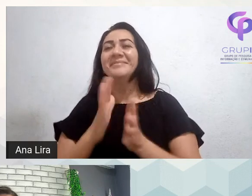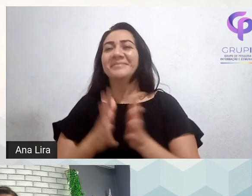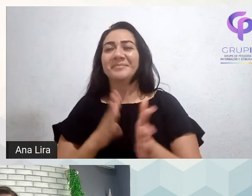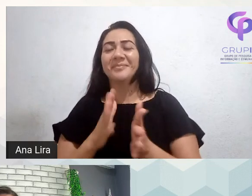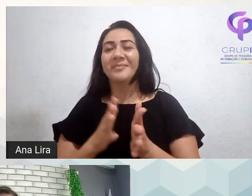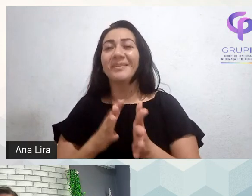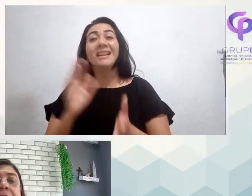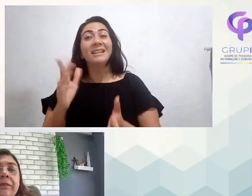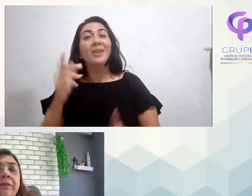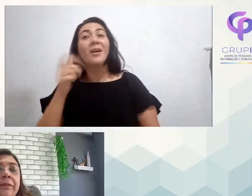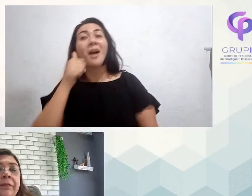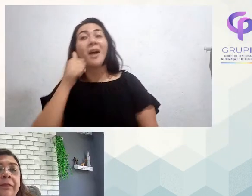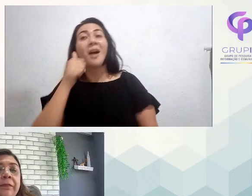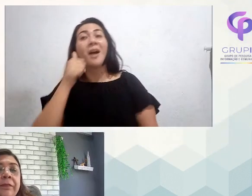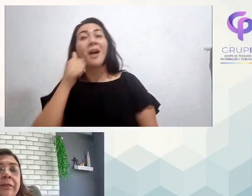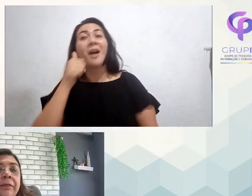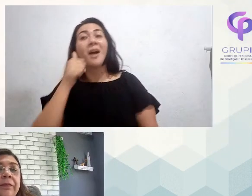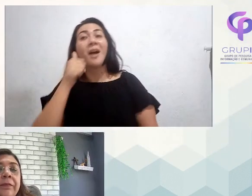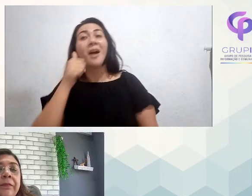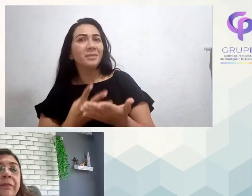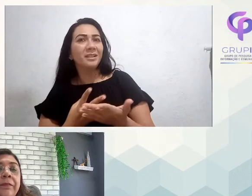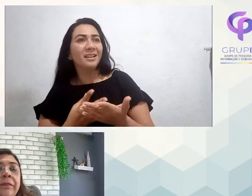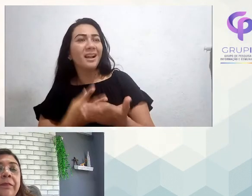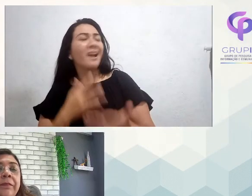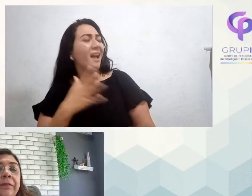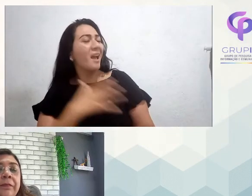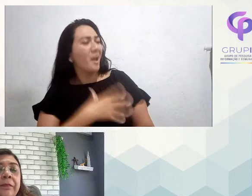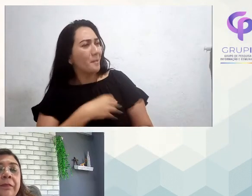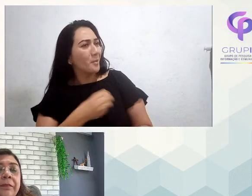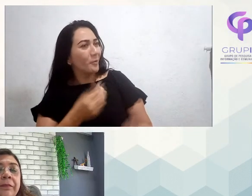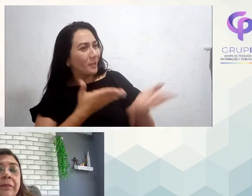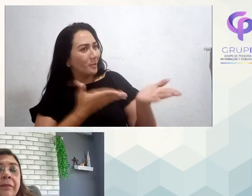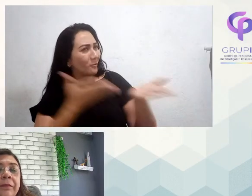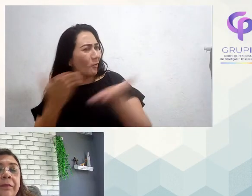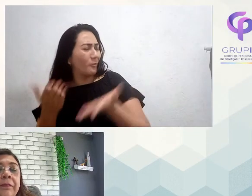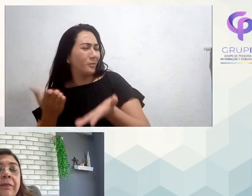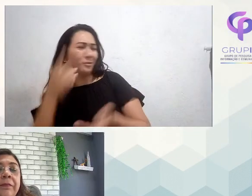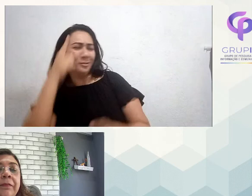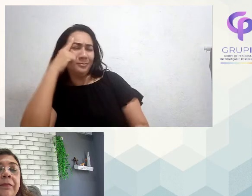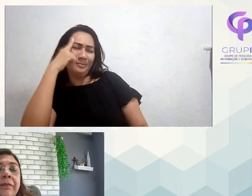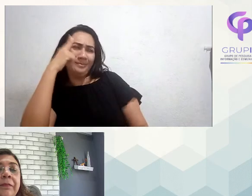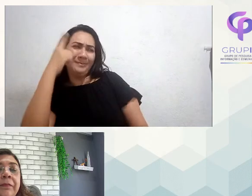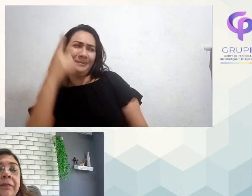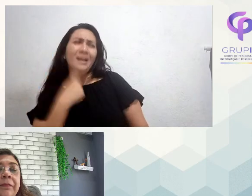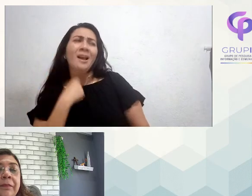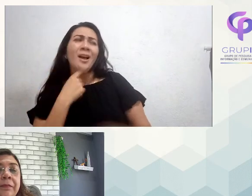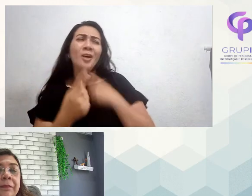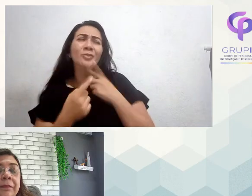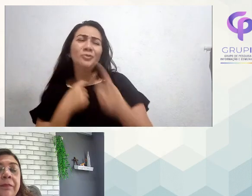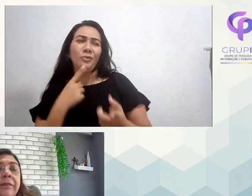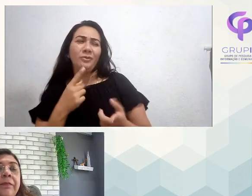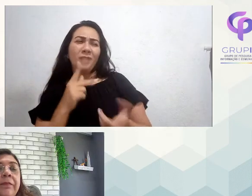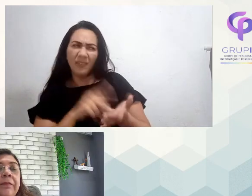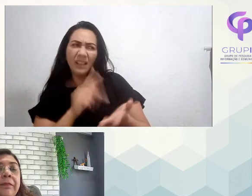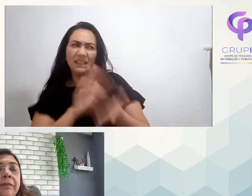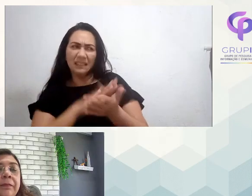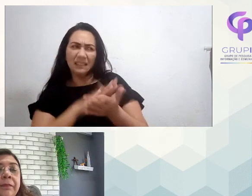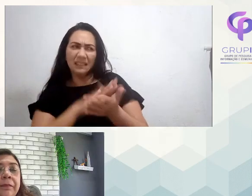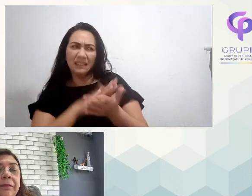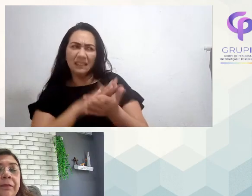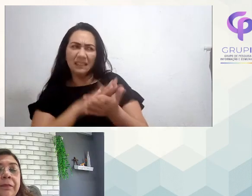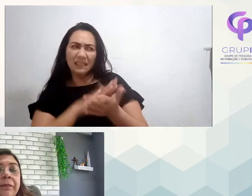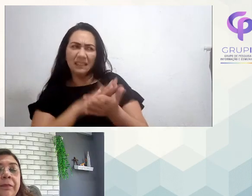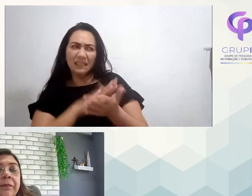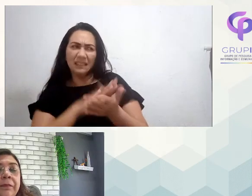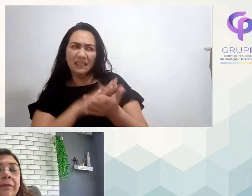essa situação. Meu filho me convidou, eu fiquei em dúvida, não sabia se era ou não era, e quando ela veio,